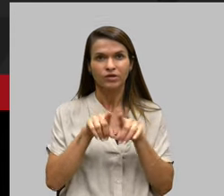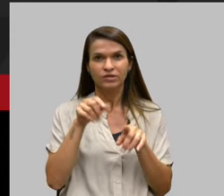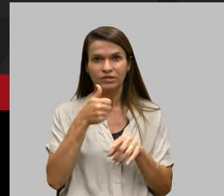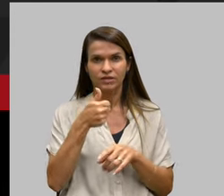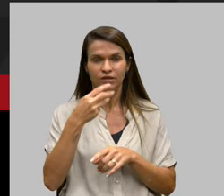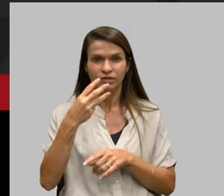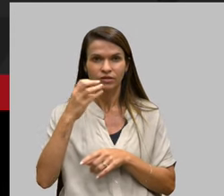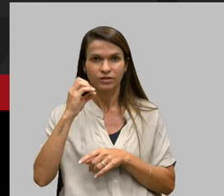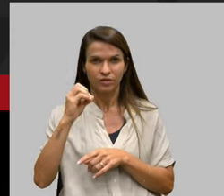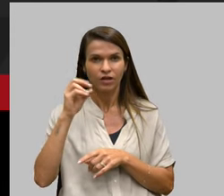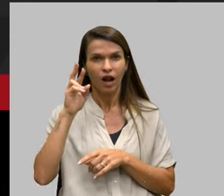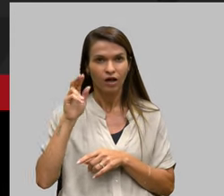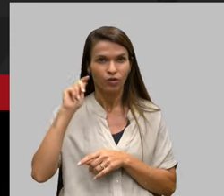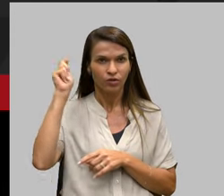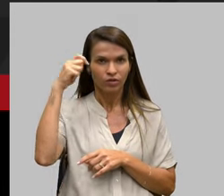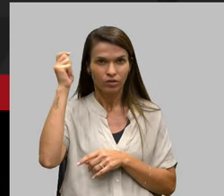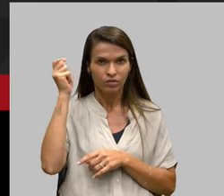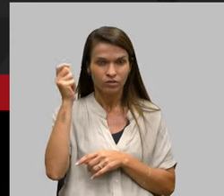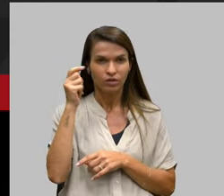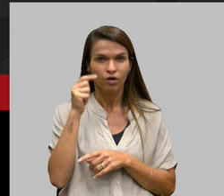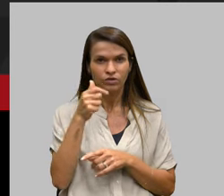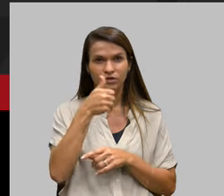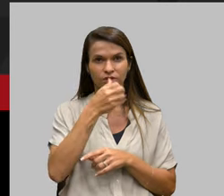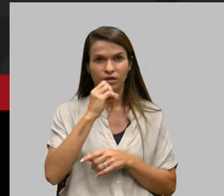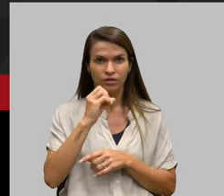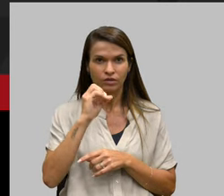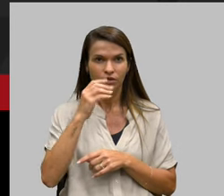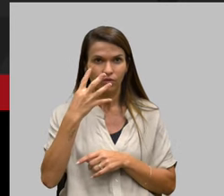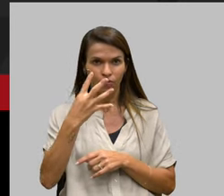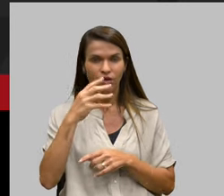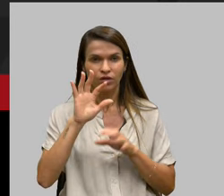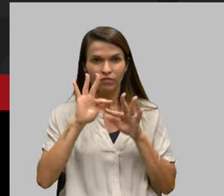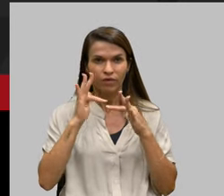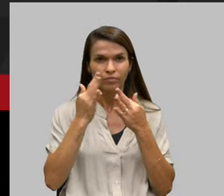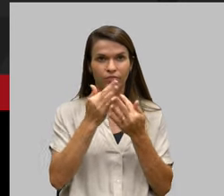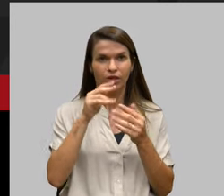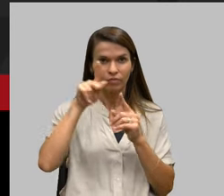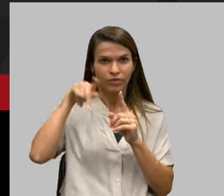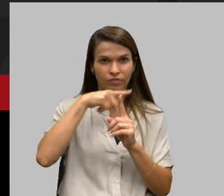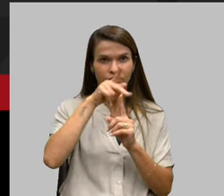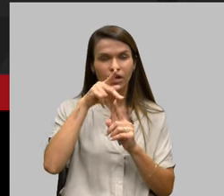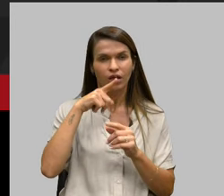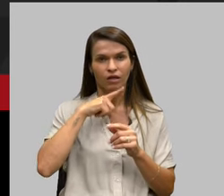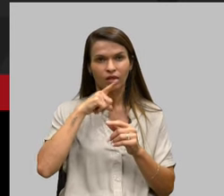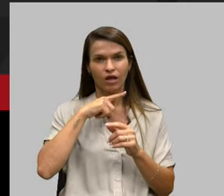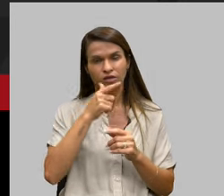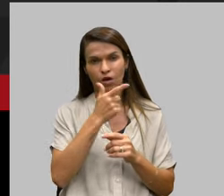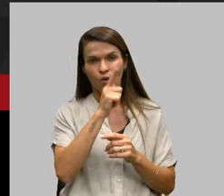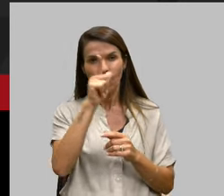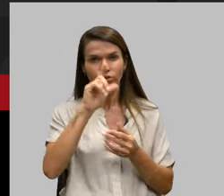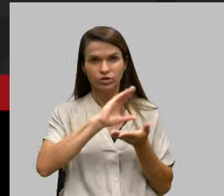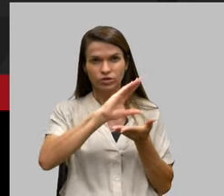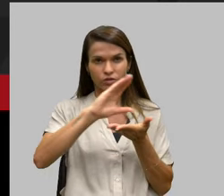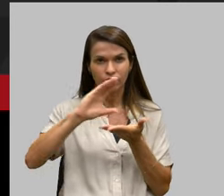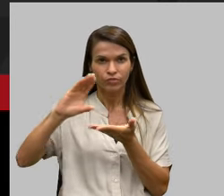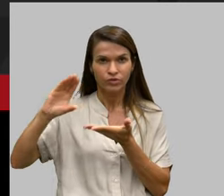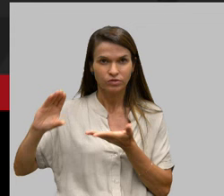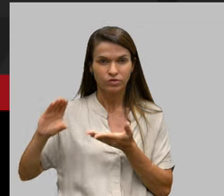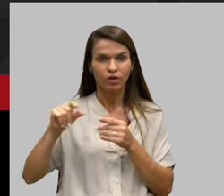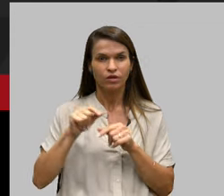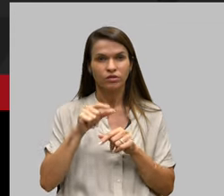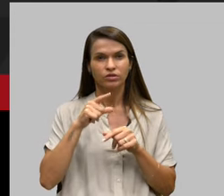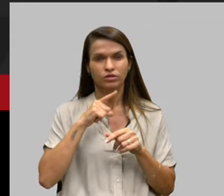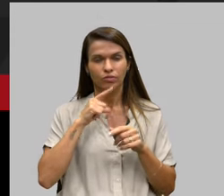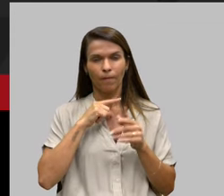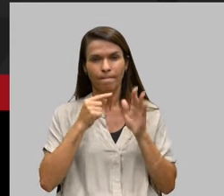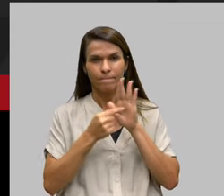do do Rio Grande do Sul 104 com a família previdência a gente aí a gente tem as outras distribuições as que estão taxadas